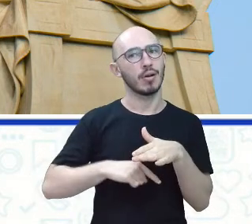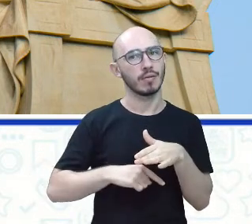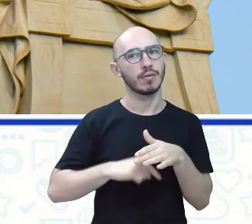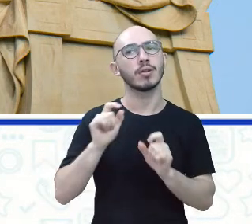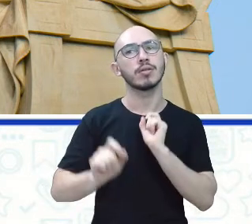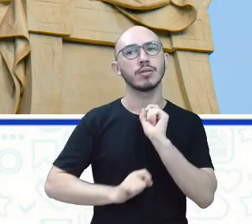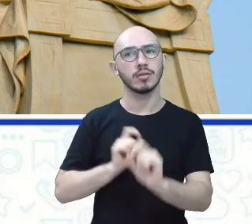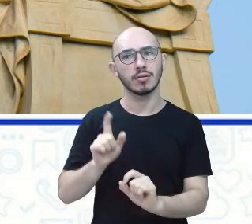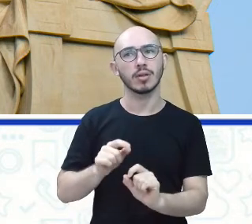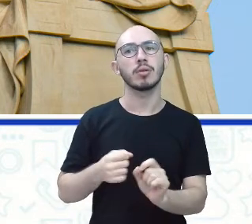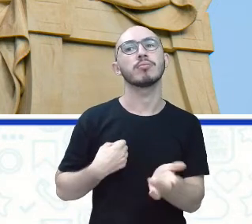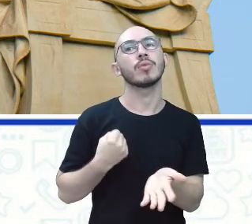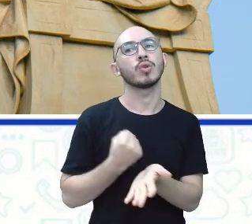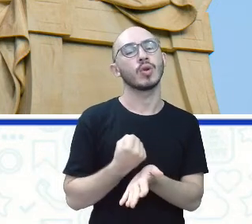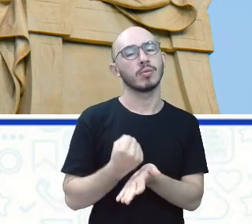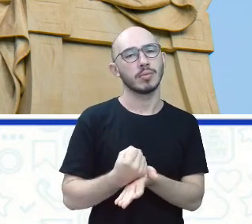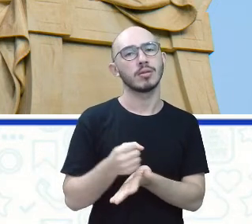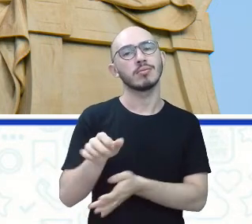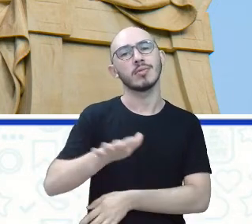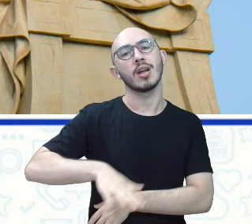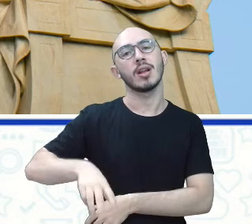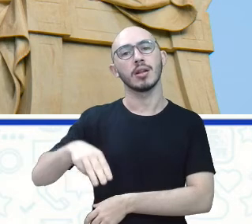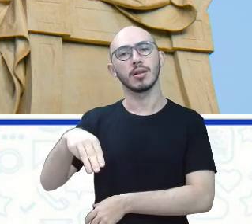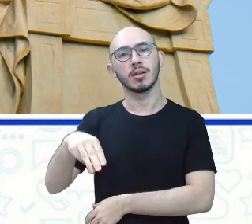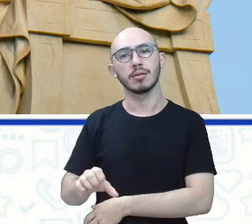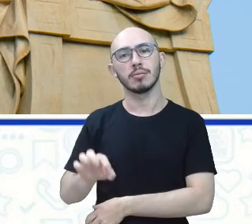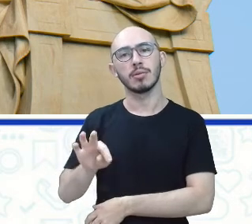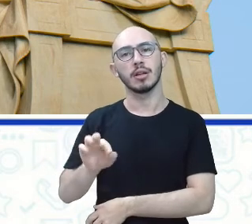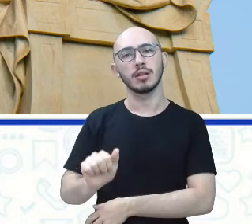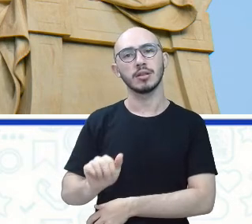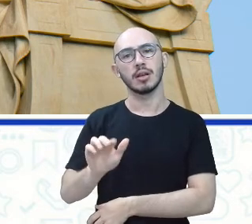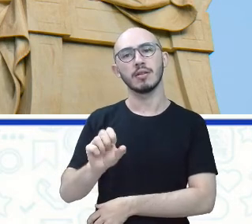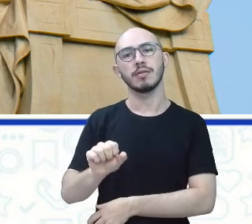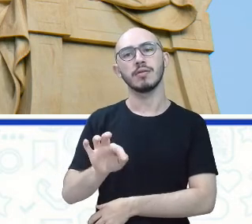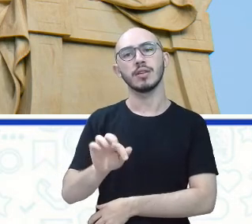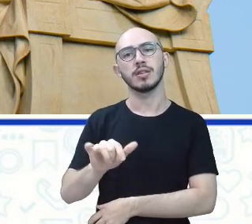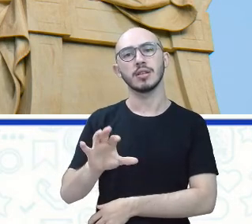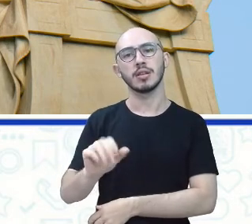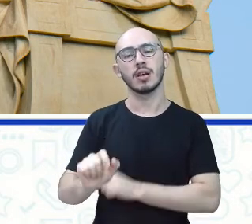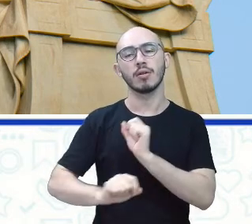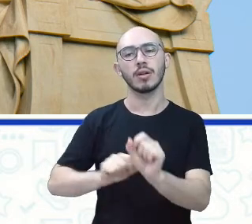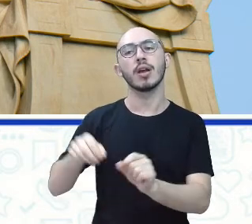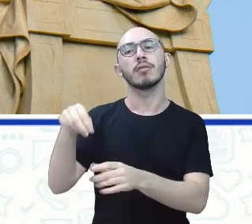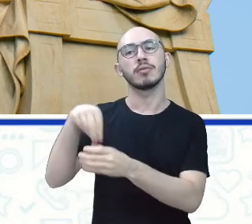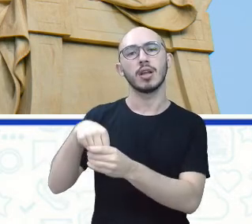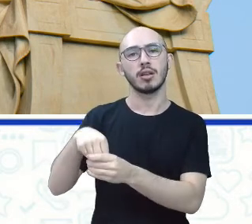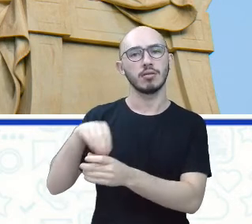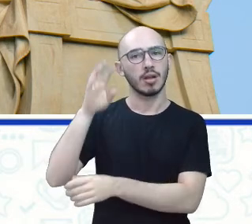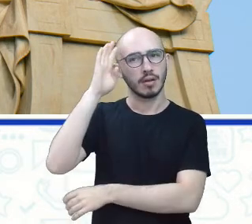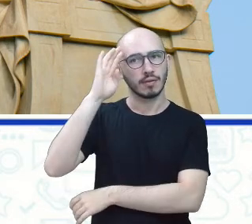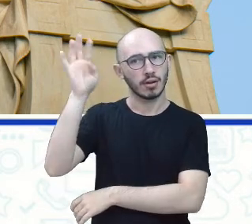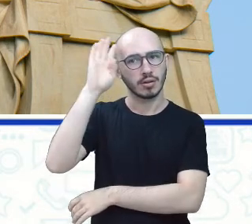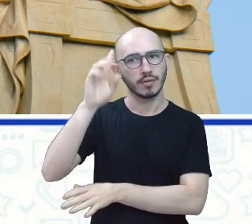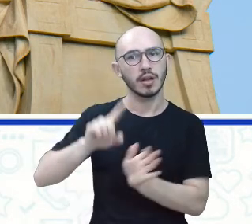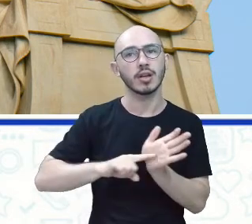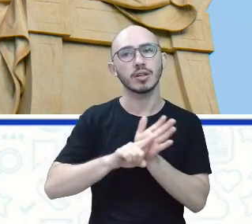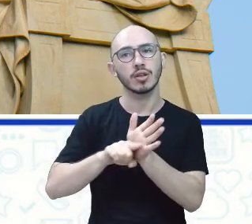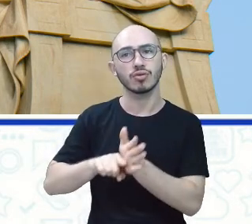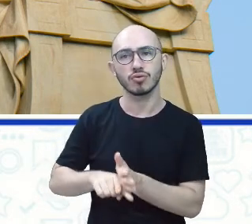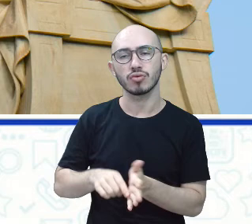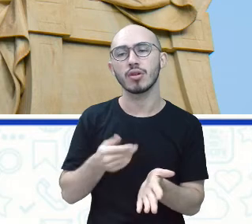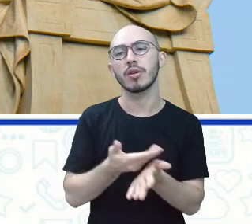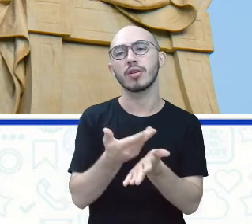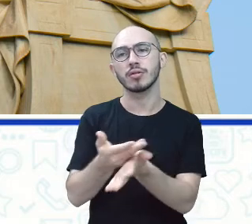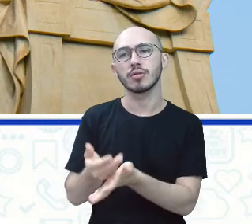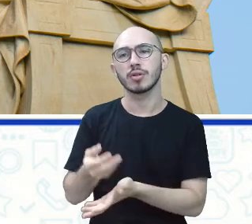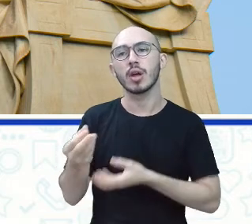tratado de metafísica, ramo da filosofia que estuda os fundamentos da existência